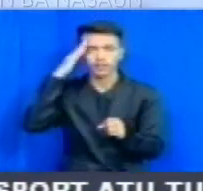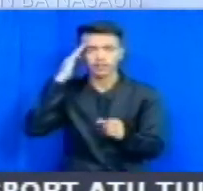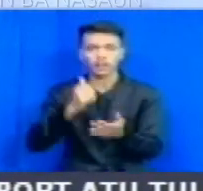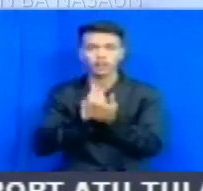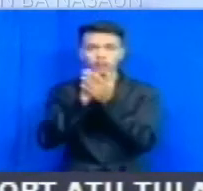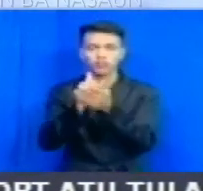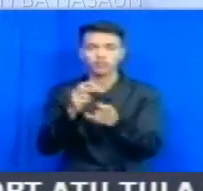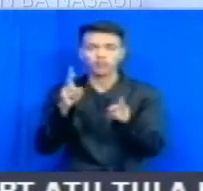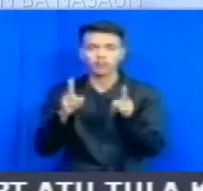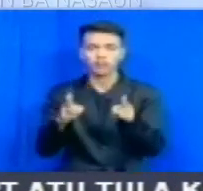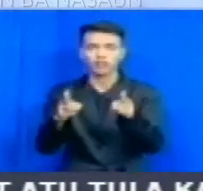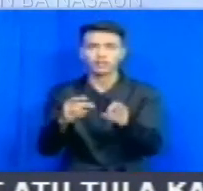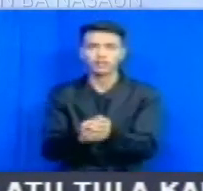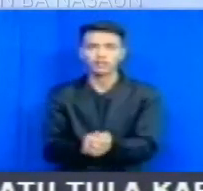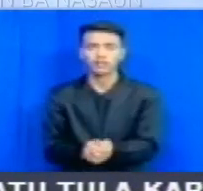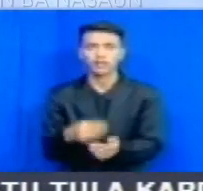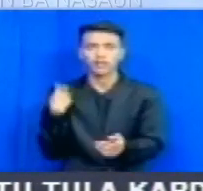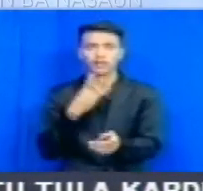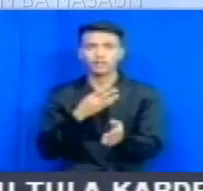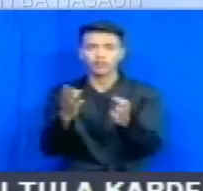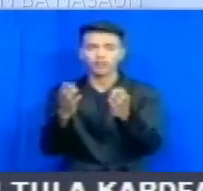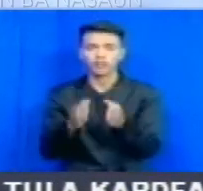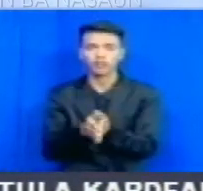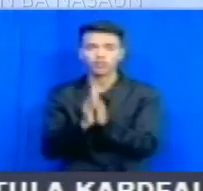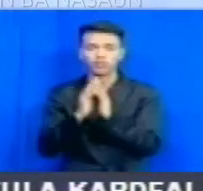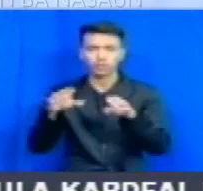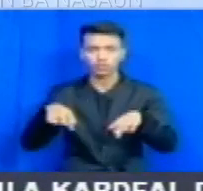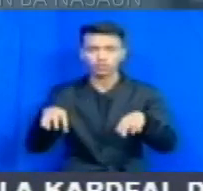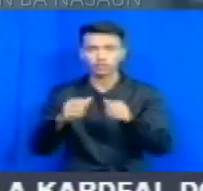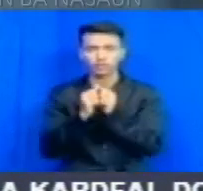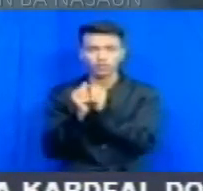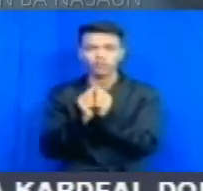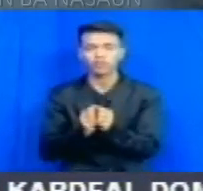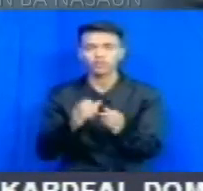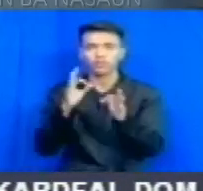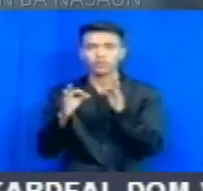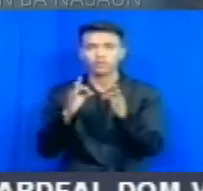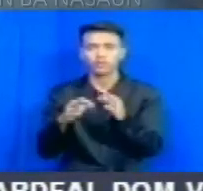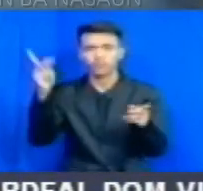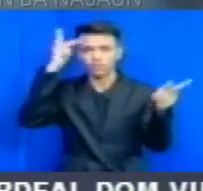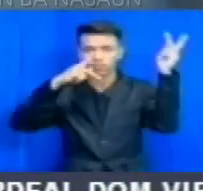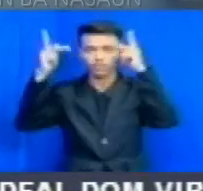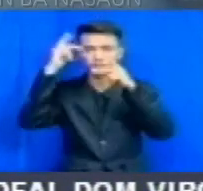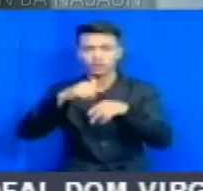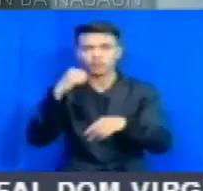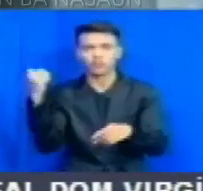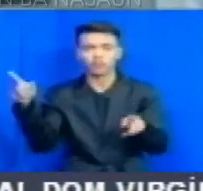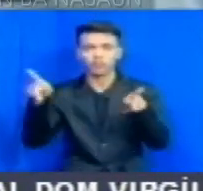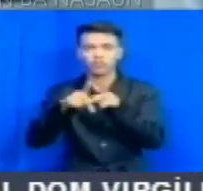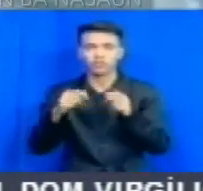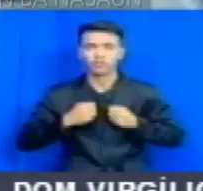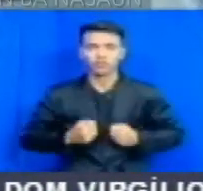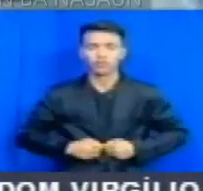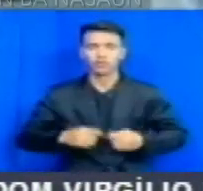sira, lalais, kari, gmo, su, si, parte, ame, nene, me, karakus, li,u, maksir, ne, colabora, sal, ne, deit. Entertanto, preocupação, selo, ne, be, posto,